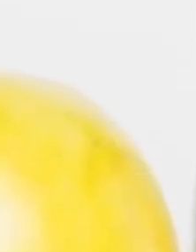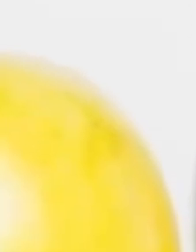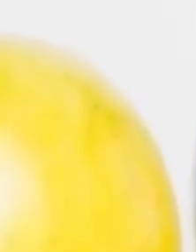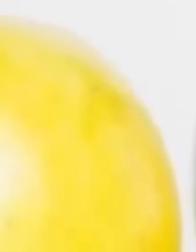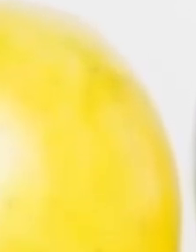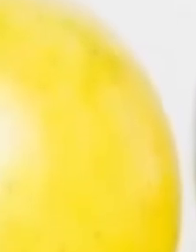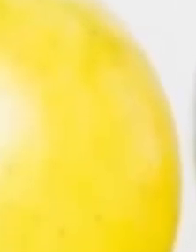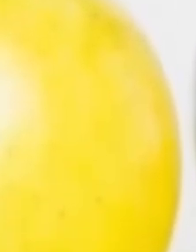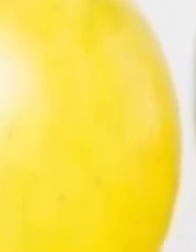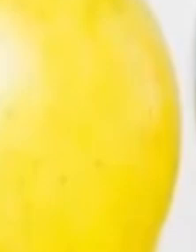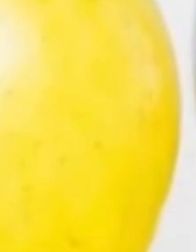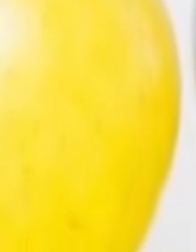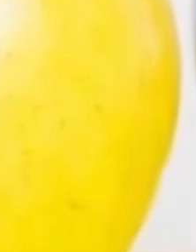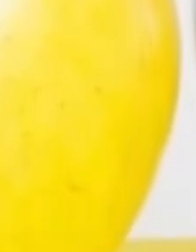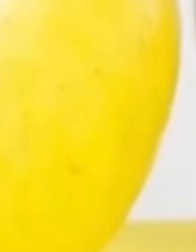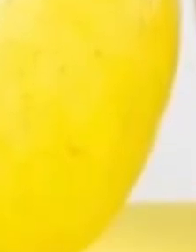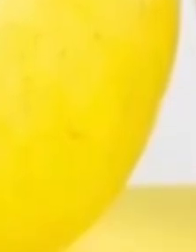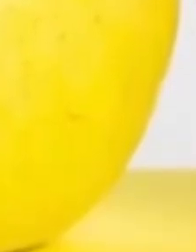Música